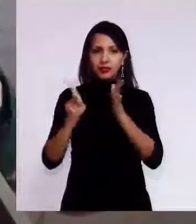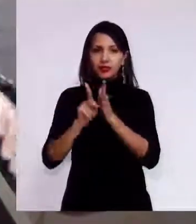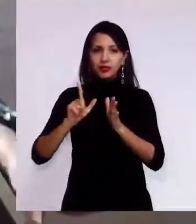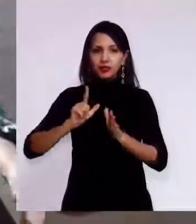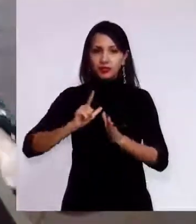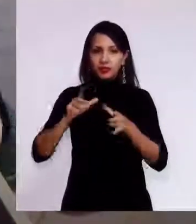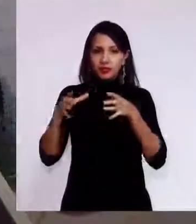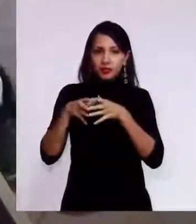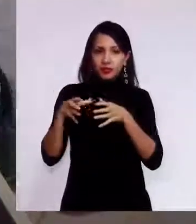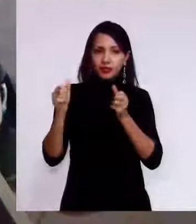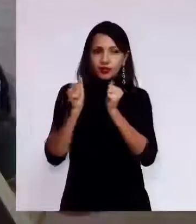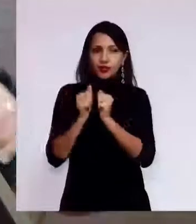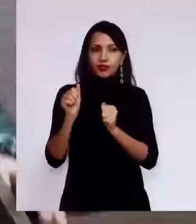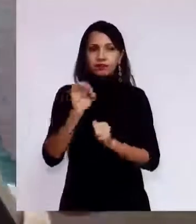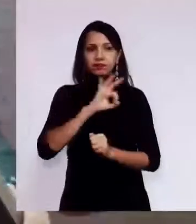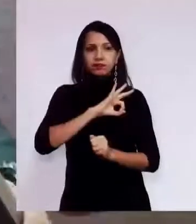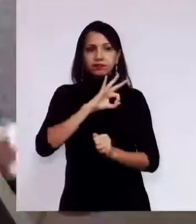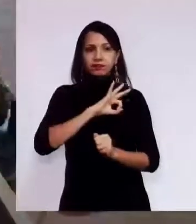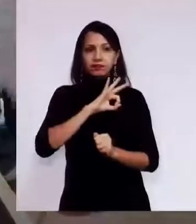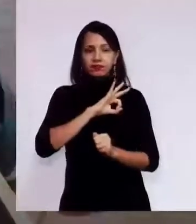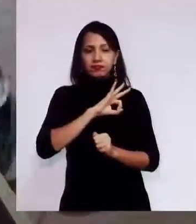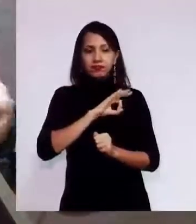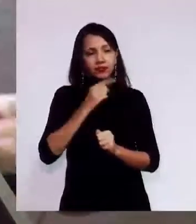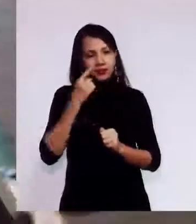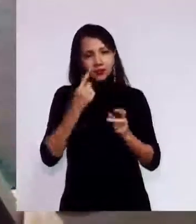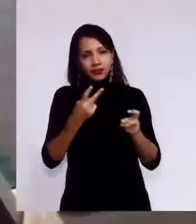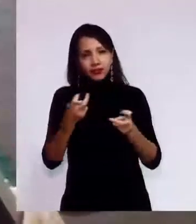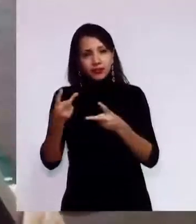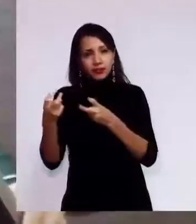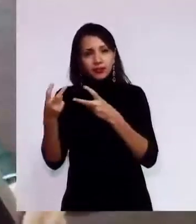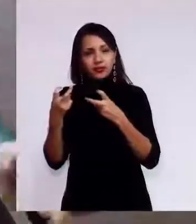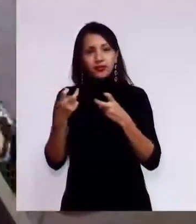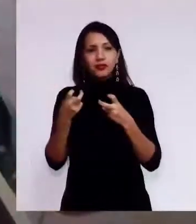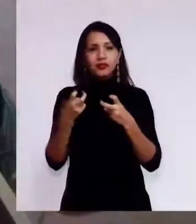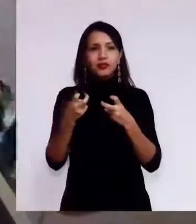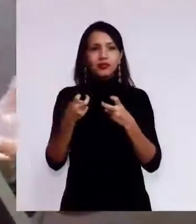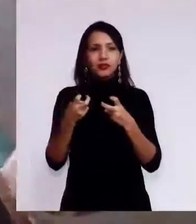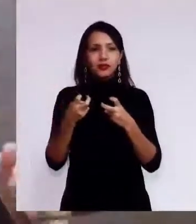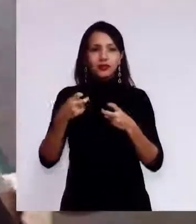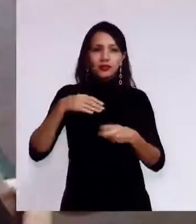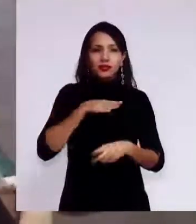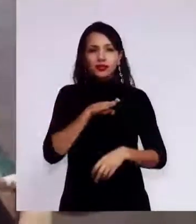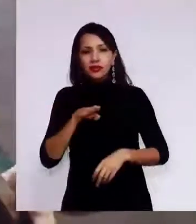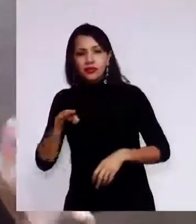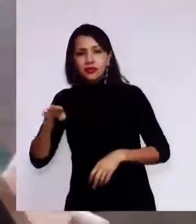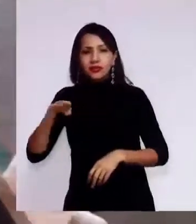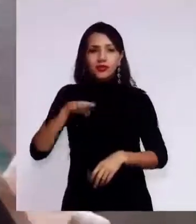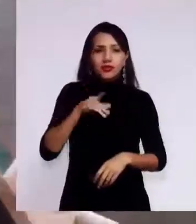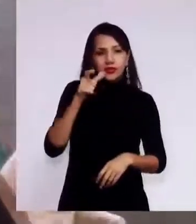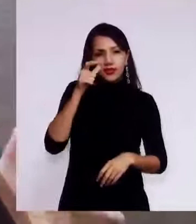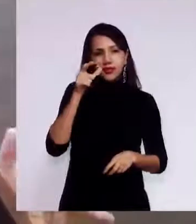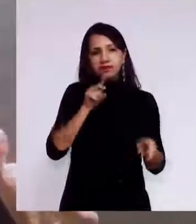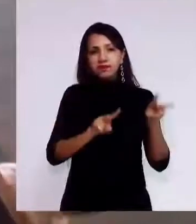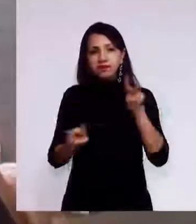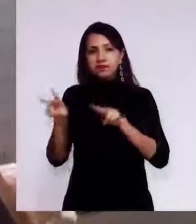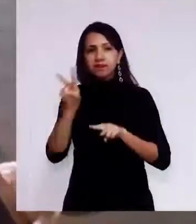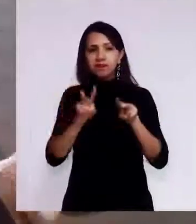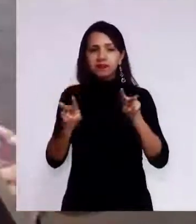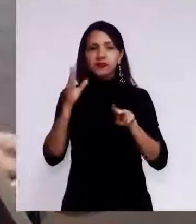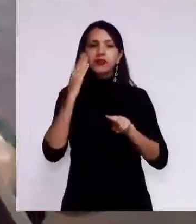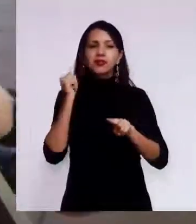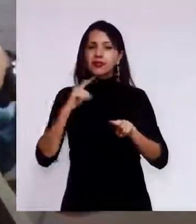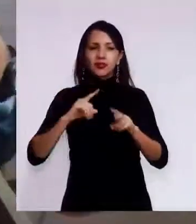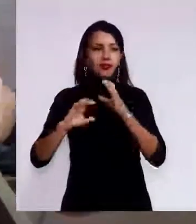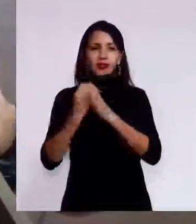junto com a Polícia Militar, hoje eu verifiquei uma ronda mais intensa, não é? Mas a gente sabe que não é isso a solução.